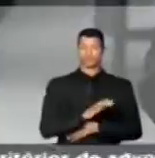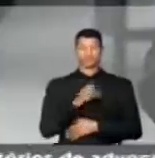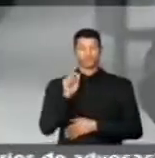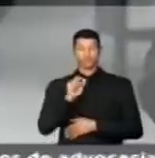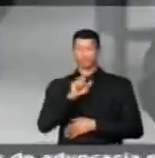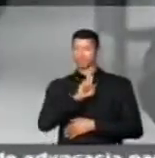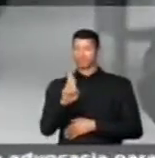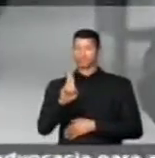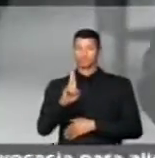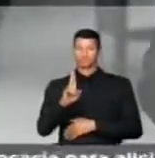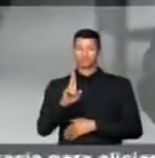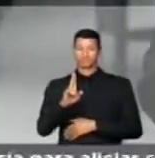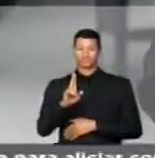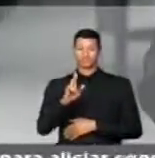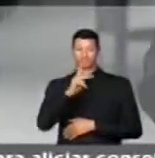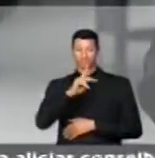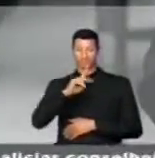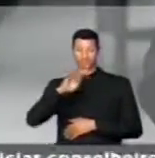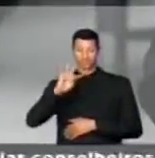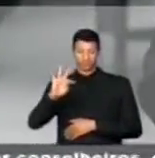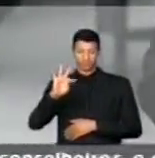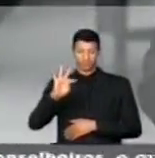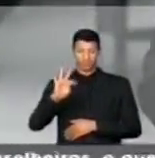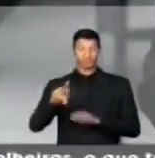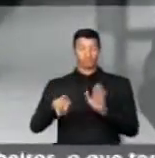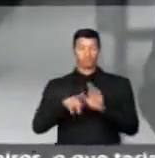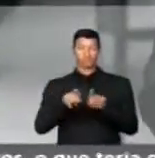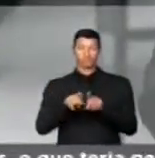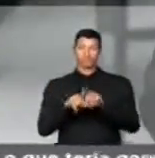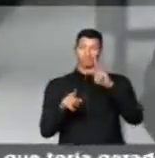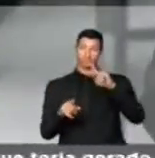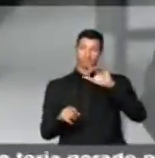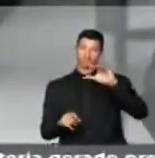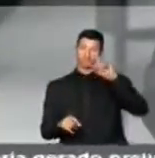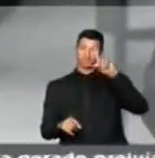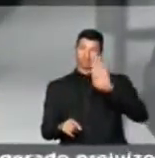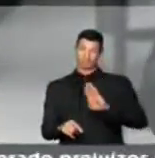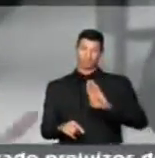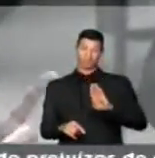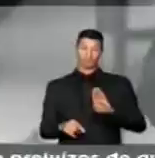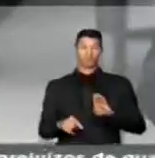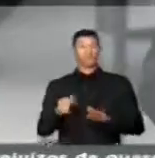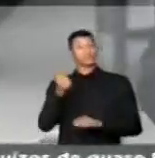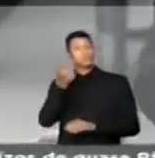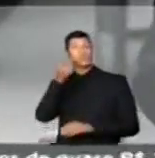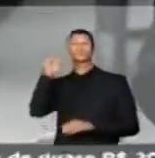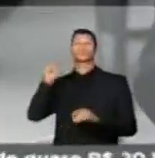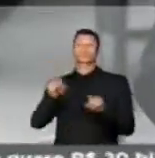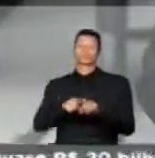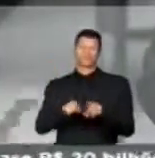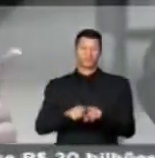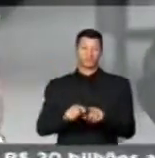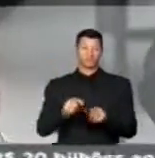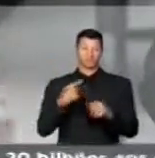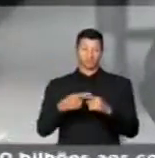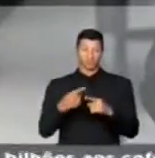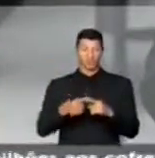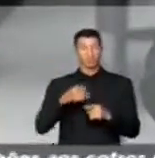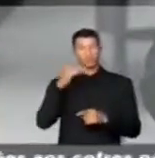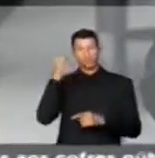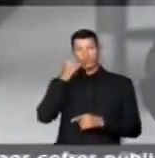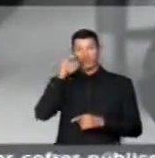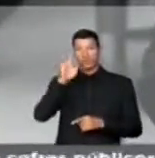que se chama PT e PCdoB. E outros. Porque,